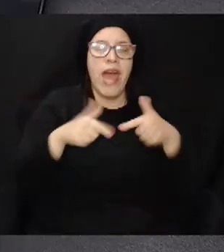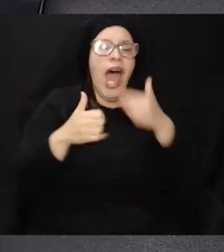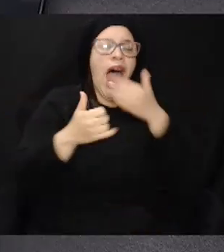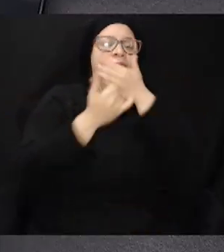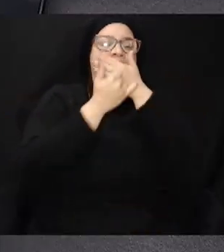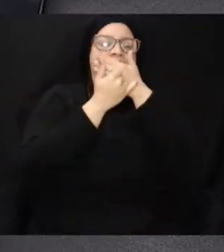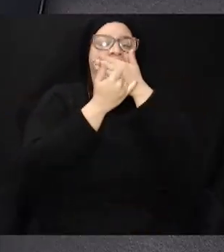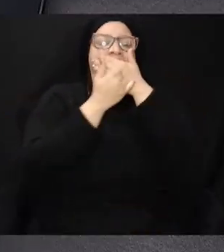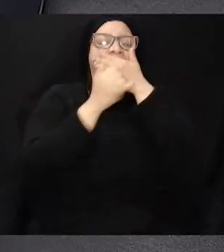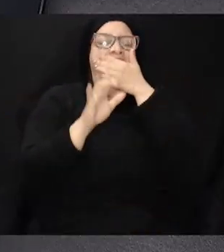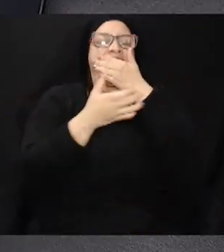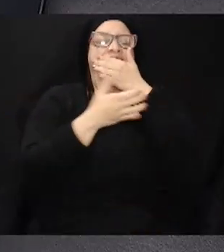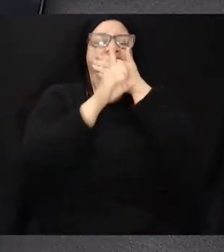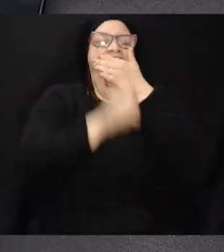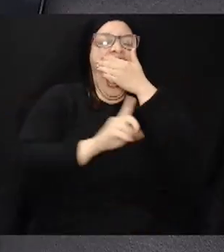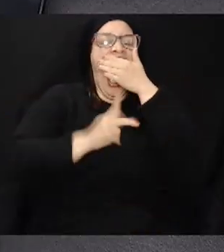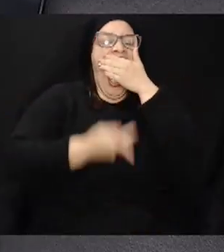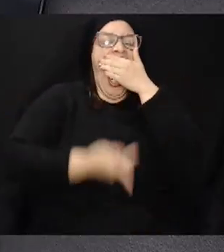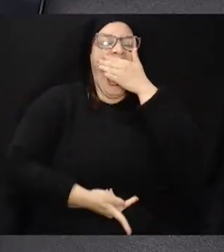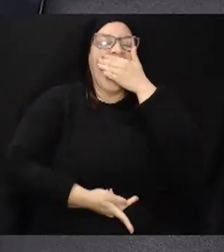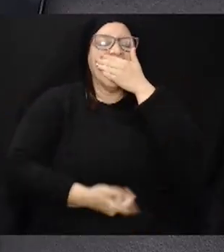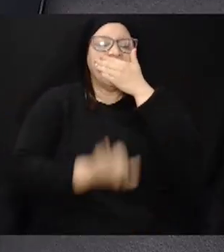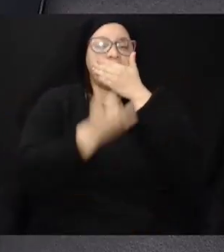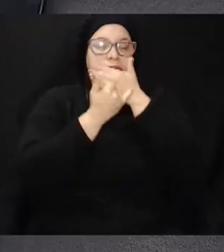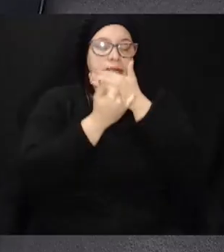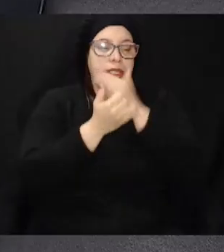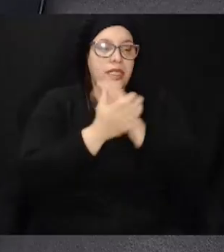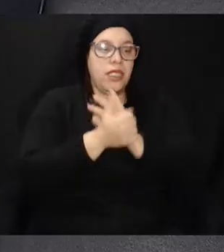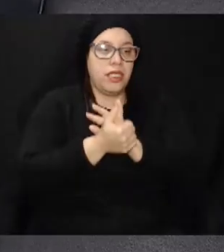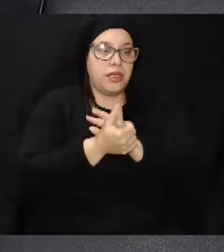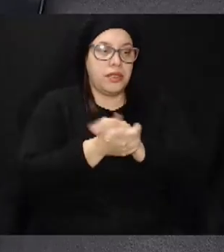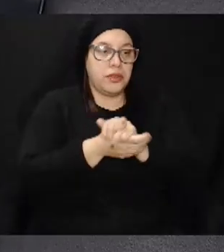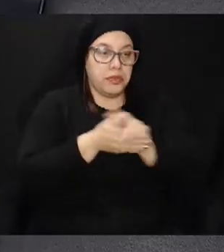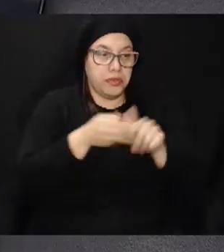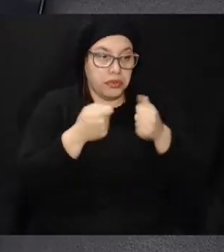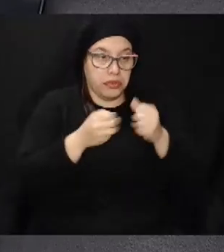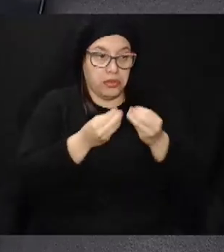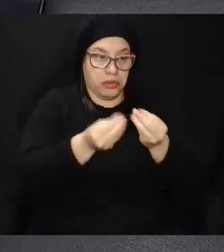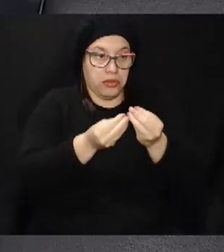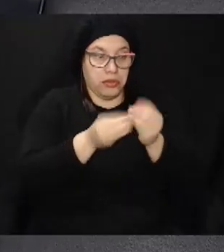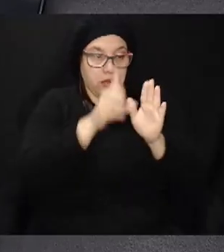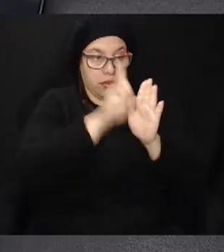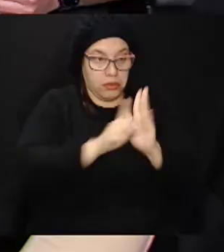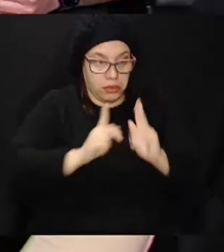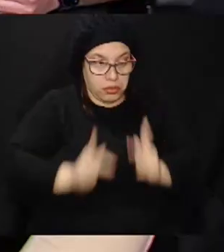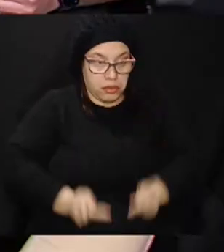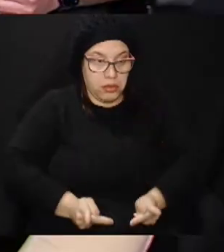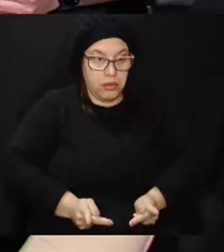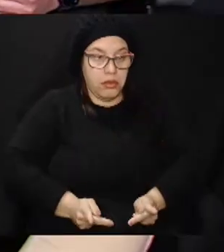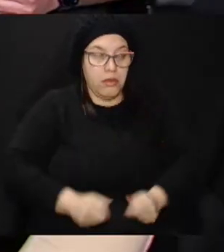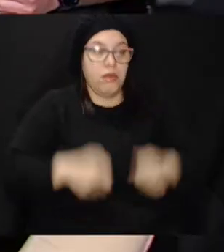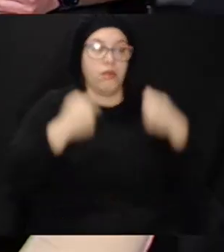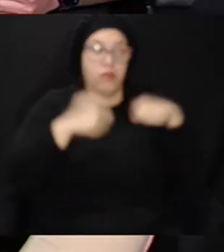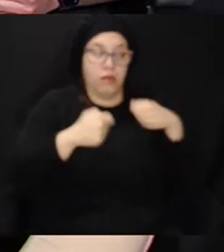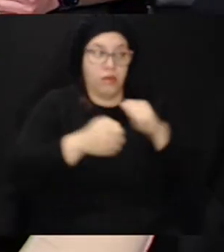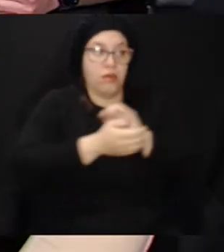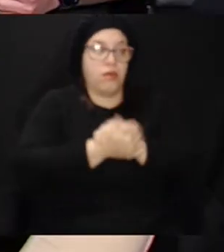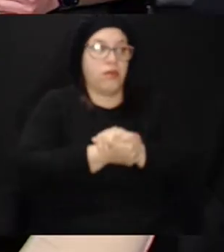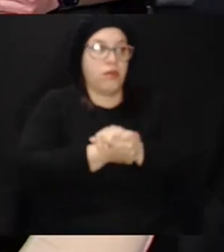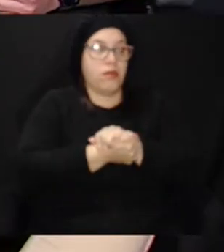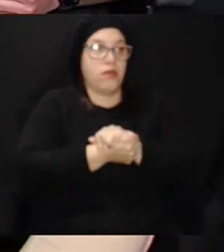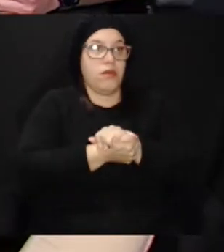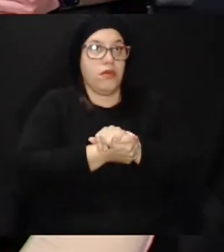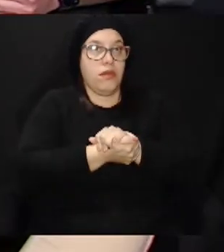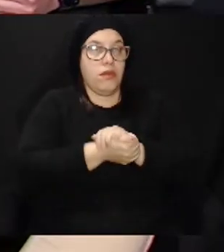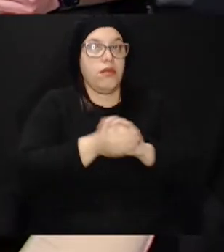Direitos Humanos para fazer aquilo que ela deve fazer, levar direitos humanos aonde mais precisa, que são nas